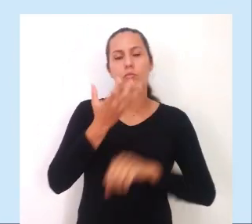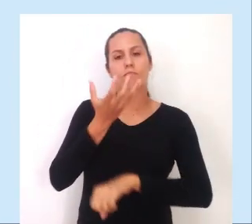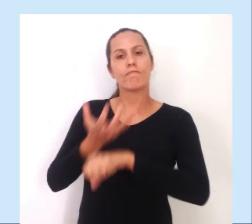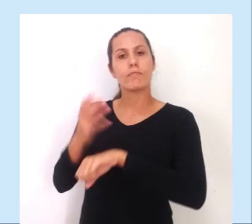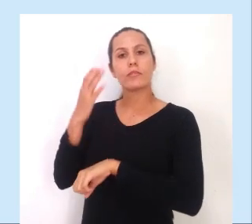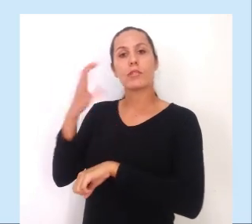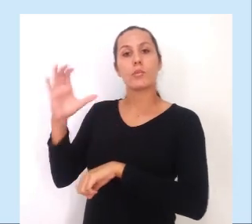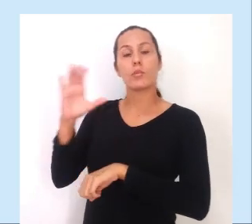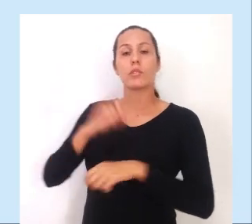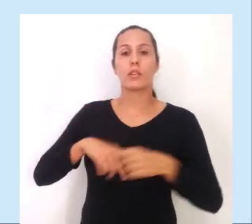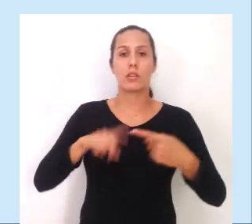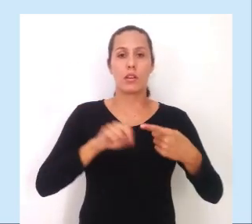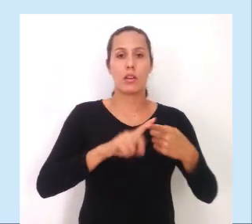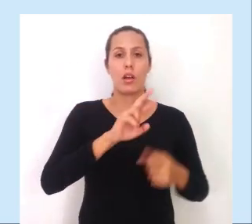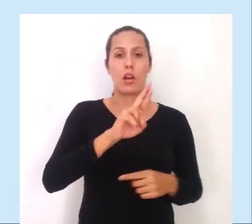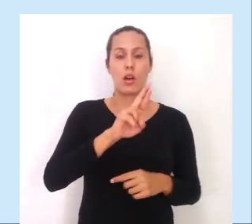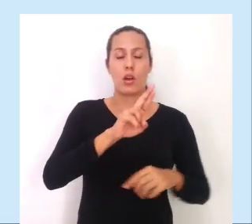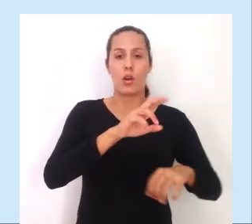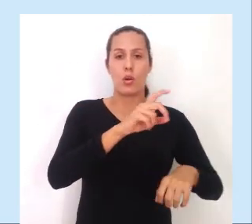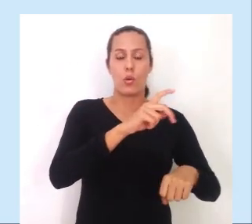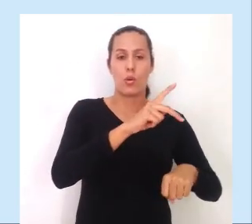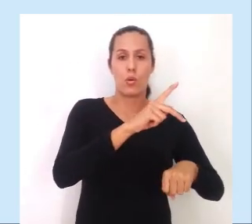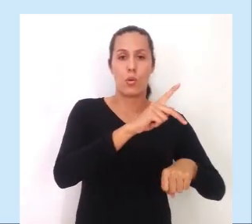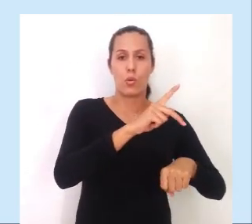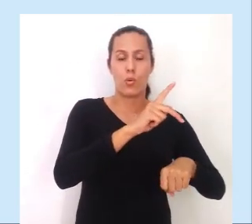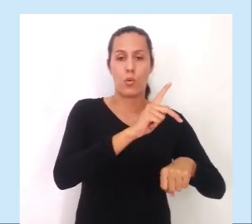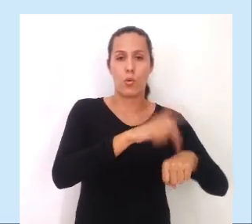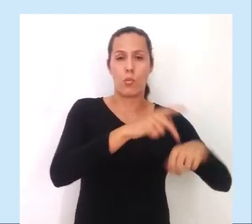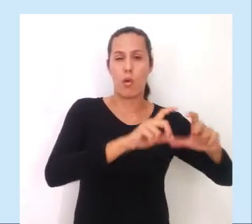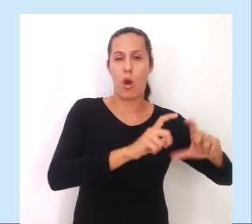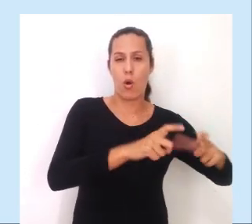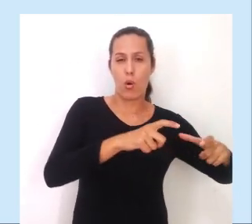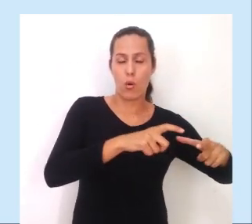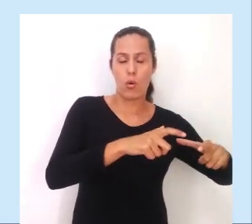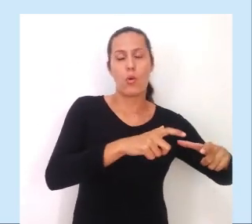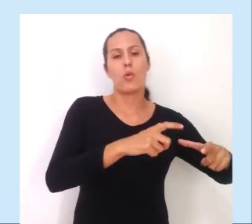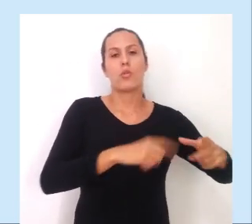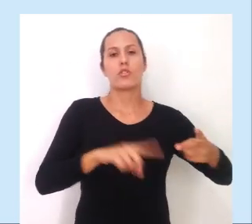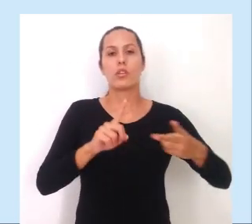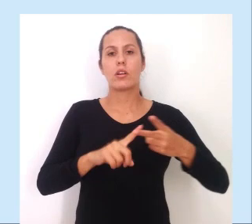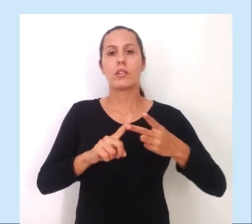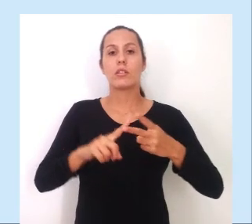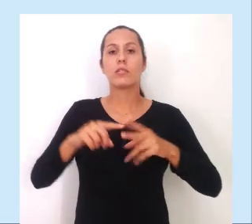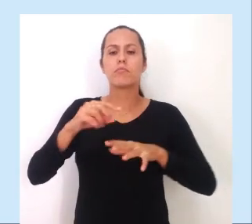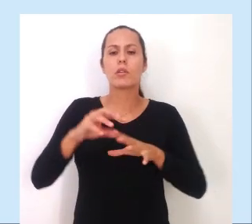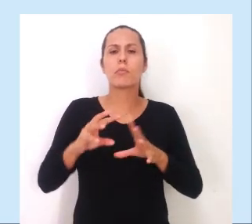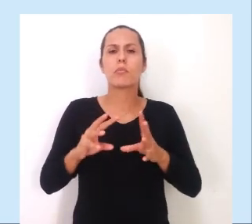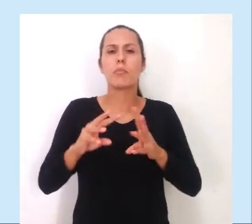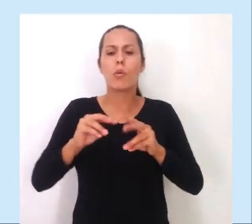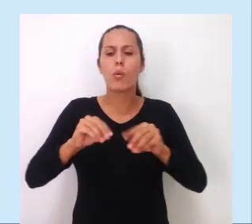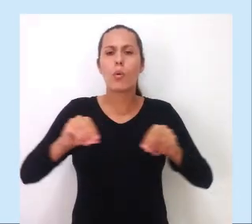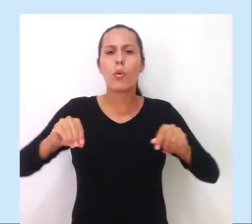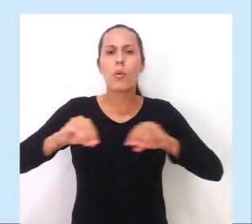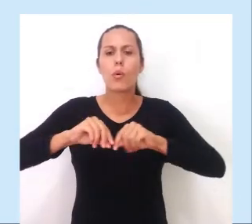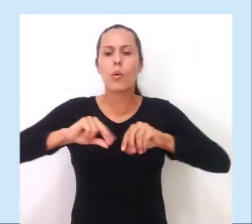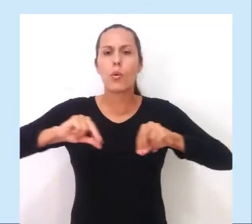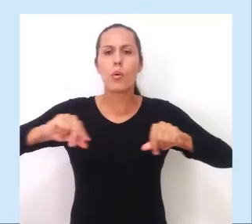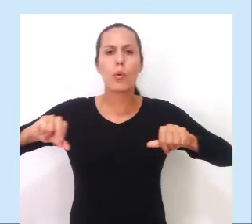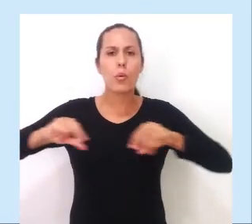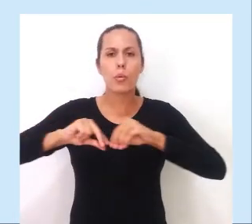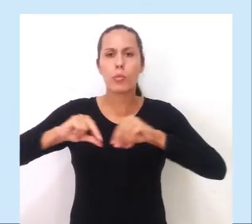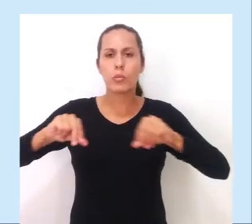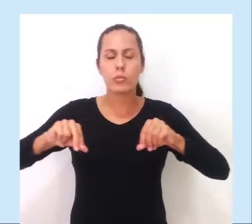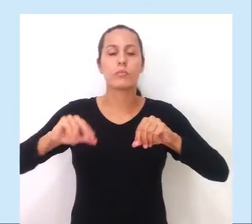de ciências é rochas e minerais. Iremos começar por eles, para depois eu começar a falar sobre